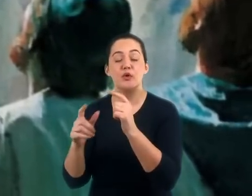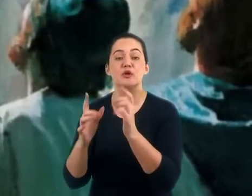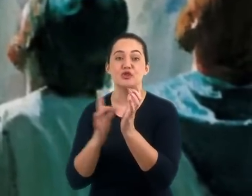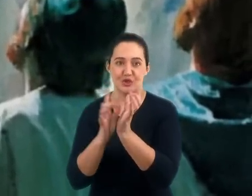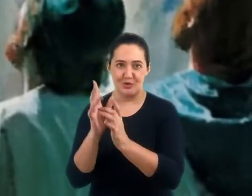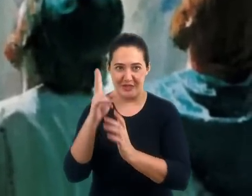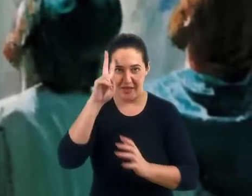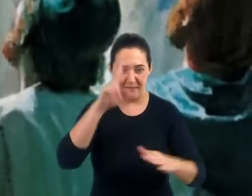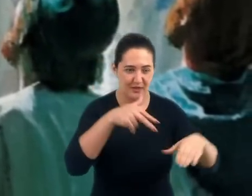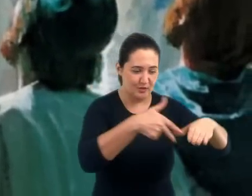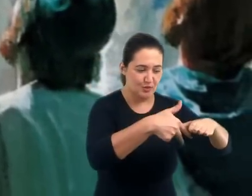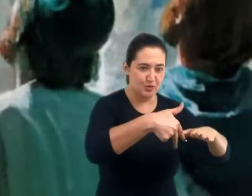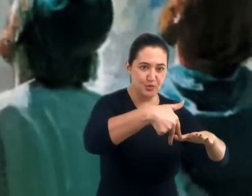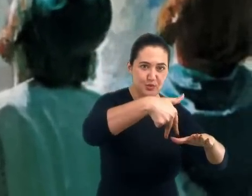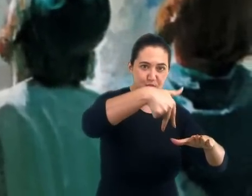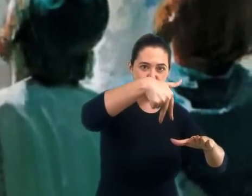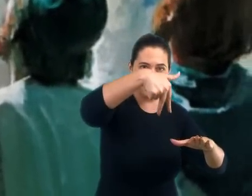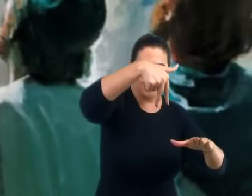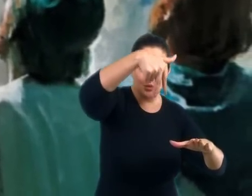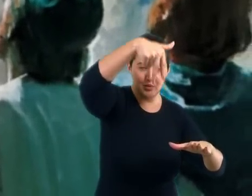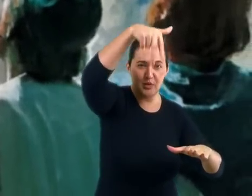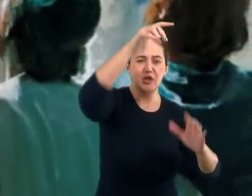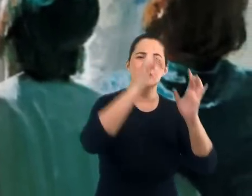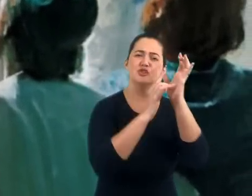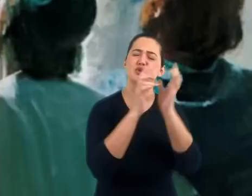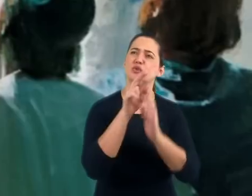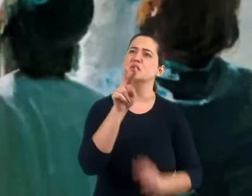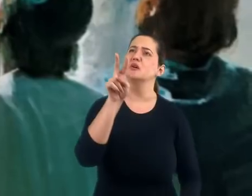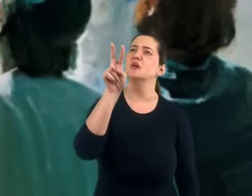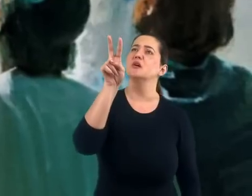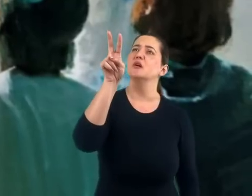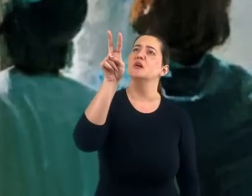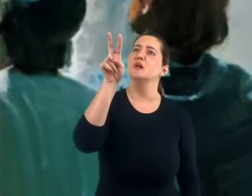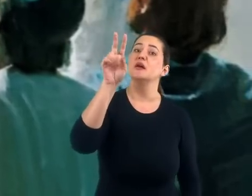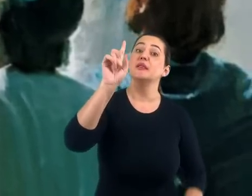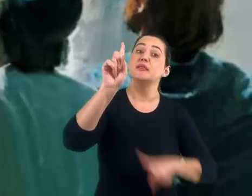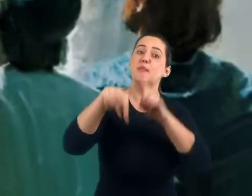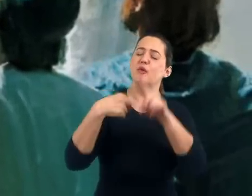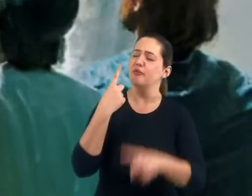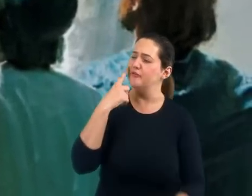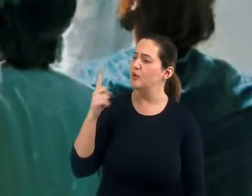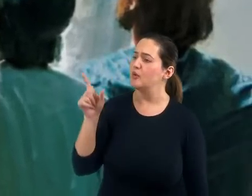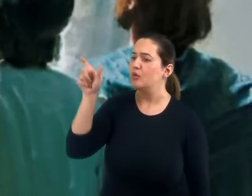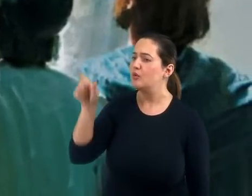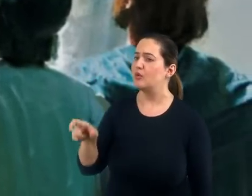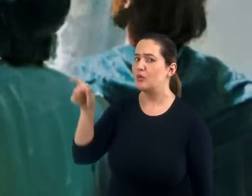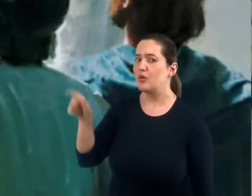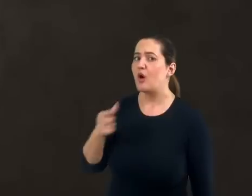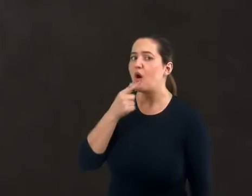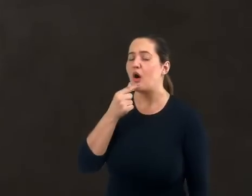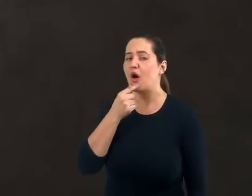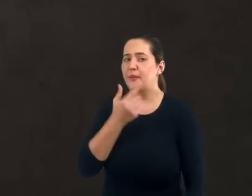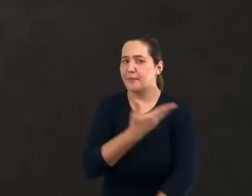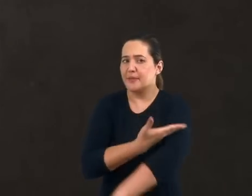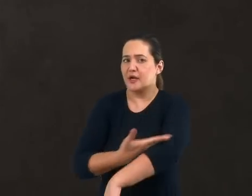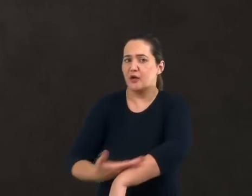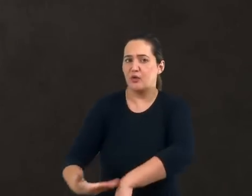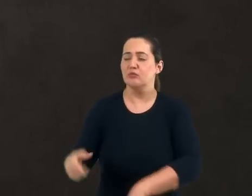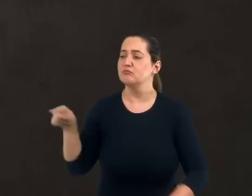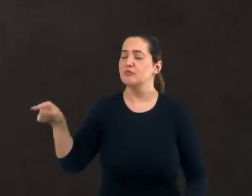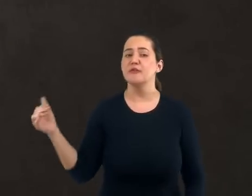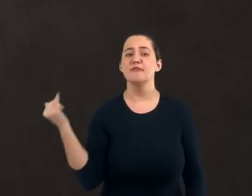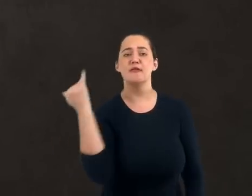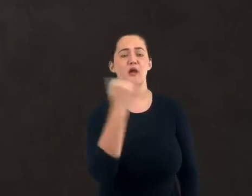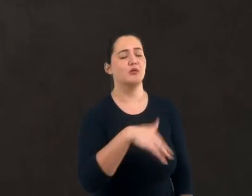enquanto Jesus subia de volta para o Pai, os discípulos notaram a presença de 2 homens vestidos de branco. Homens da